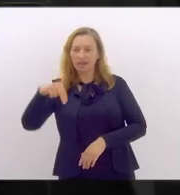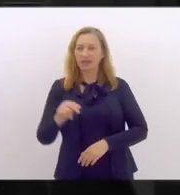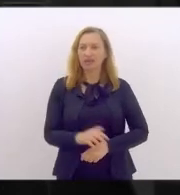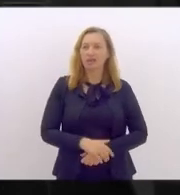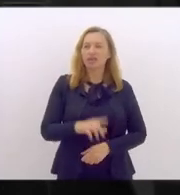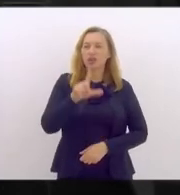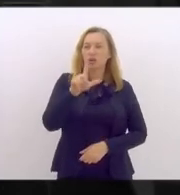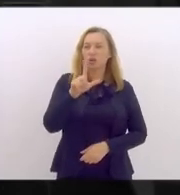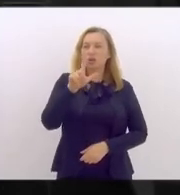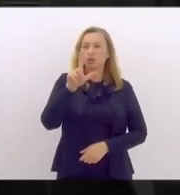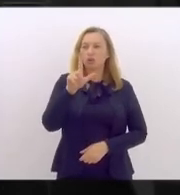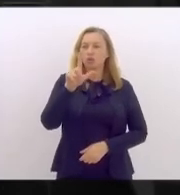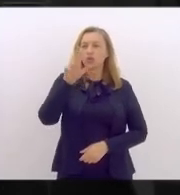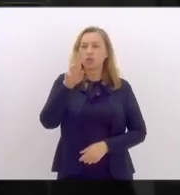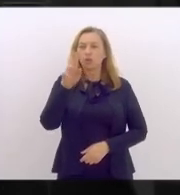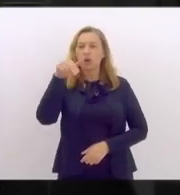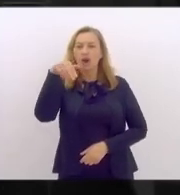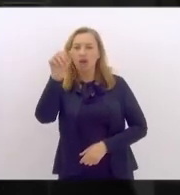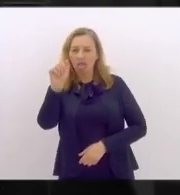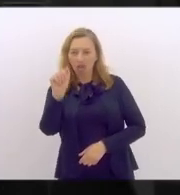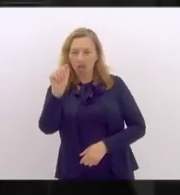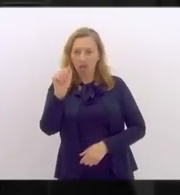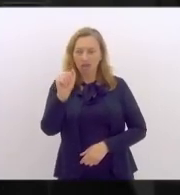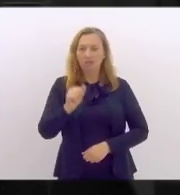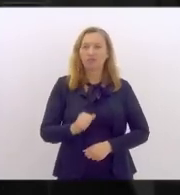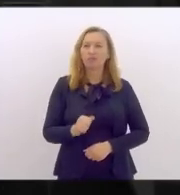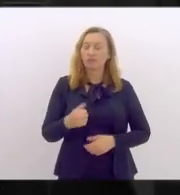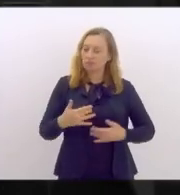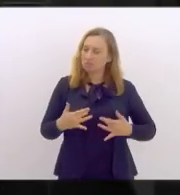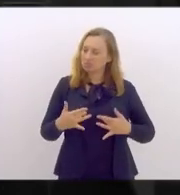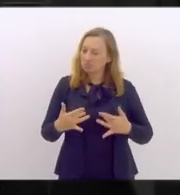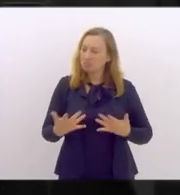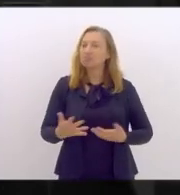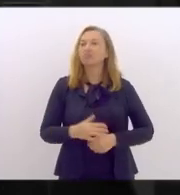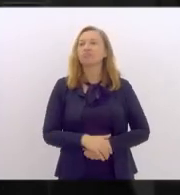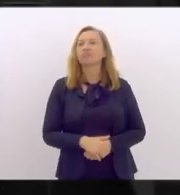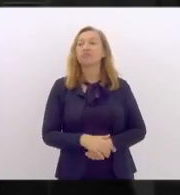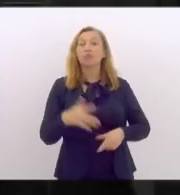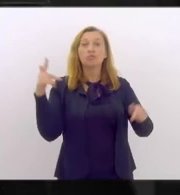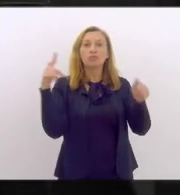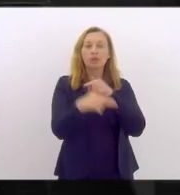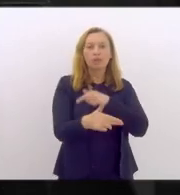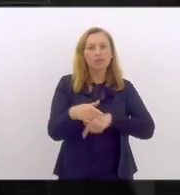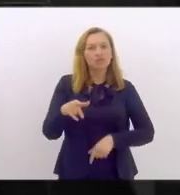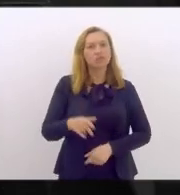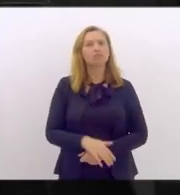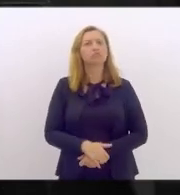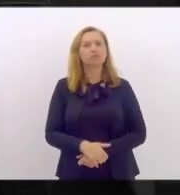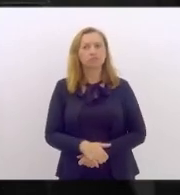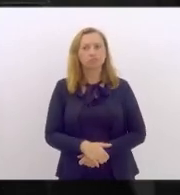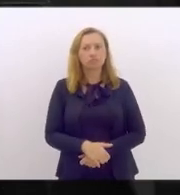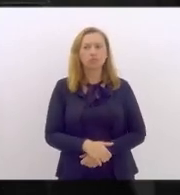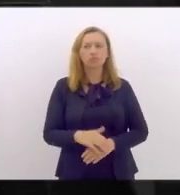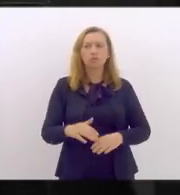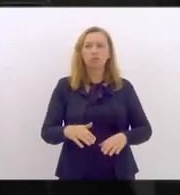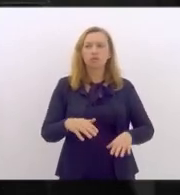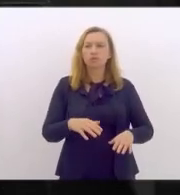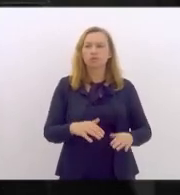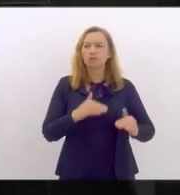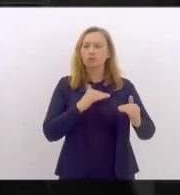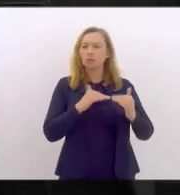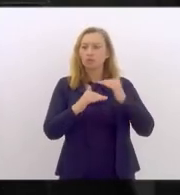Luana Vicentina com quem me solidarizo foi impedida pela SuperVia